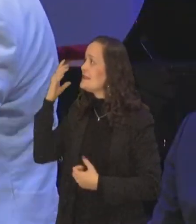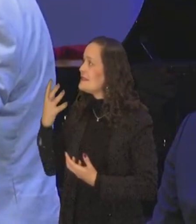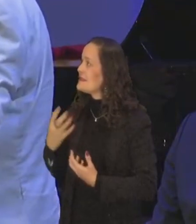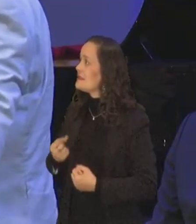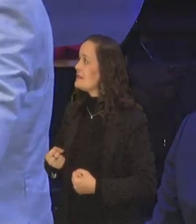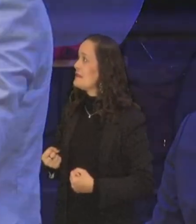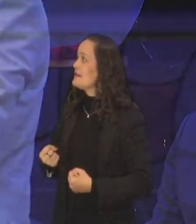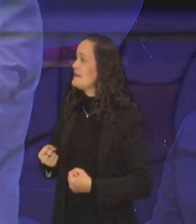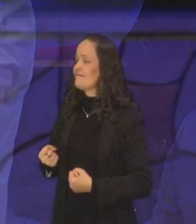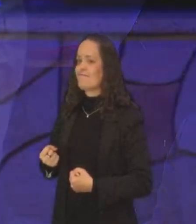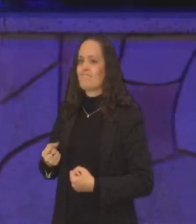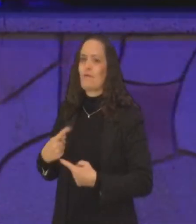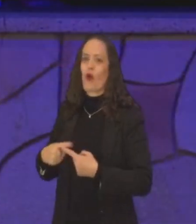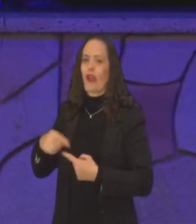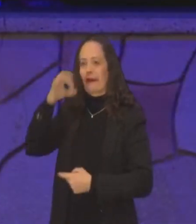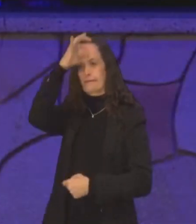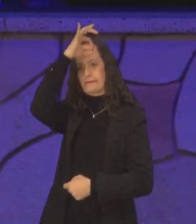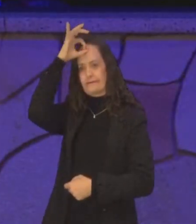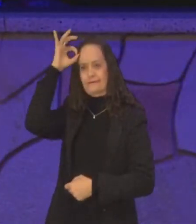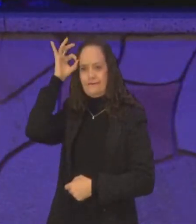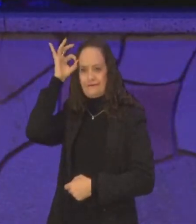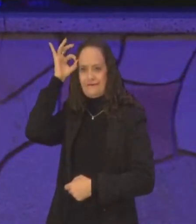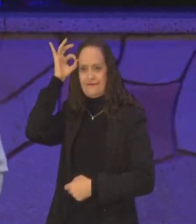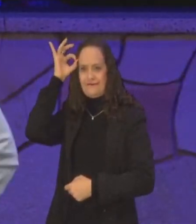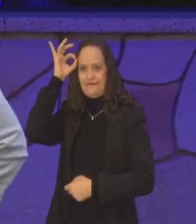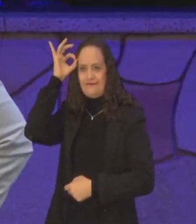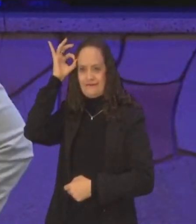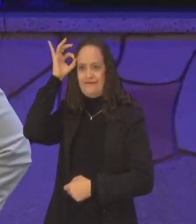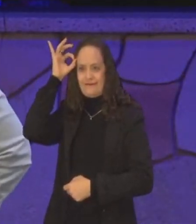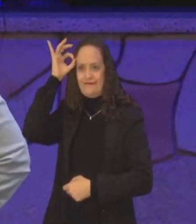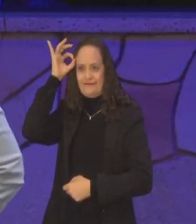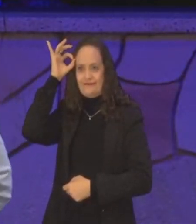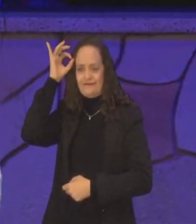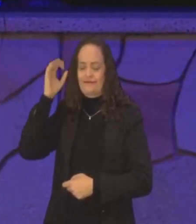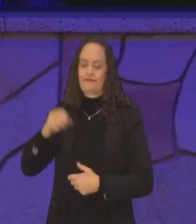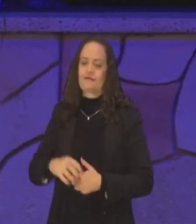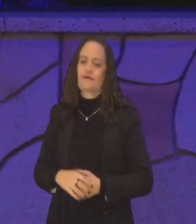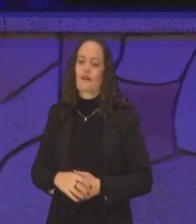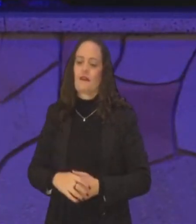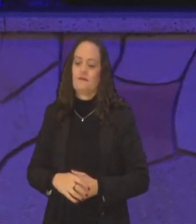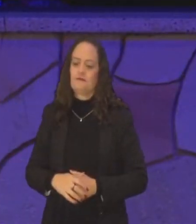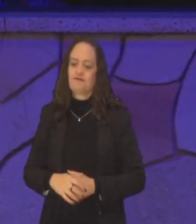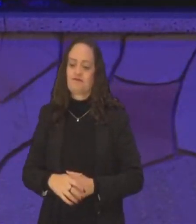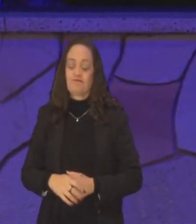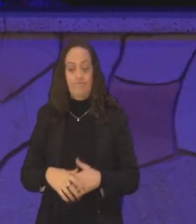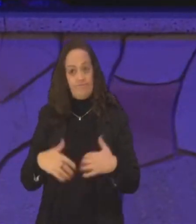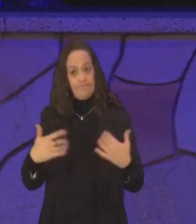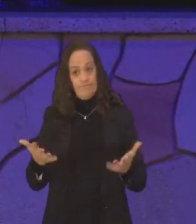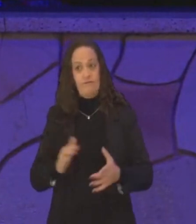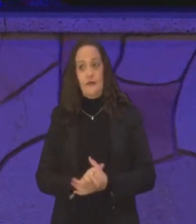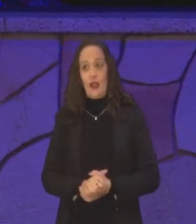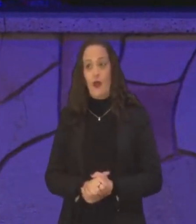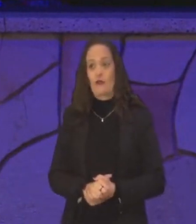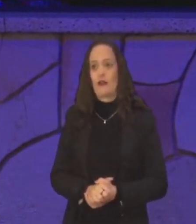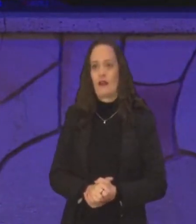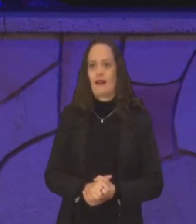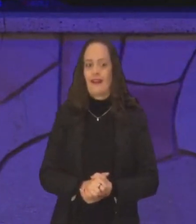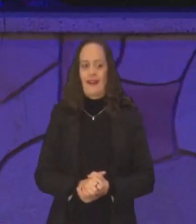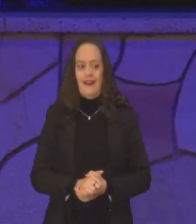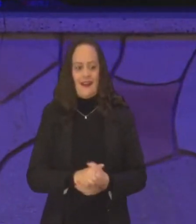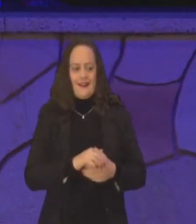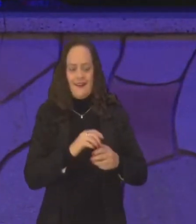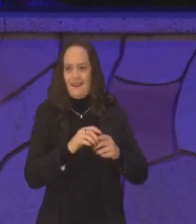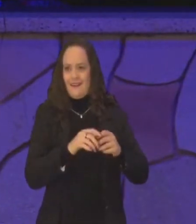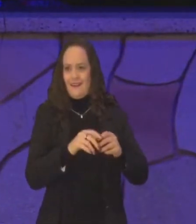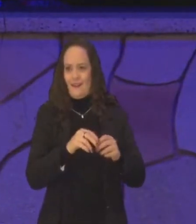dentro de uma comunidade eclesiástica. Eles difundiam suas ideias, suas